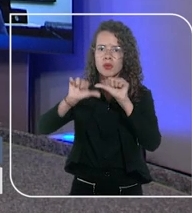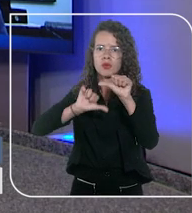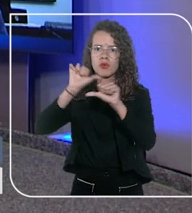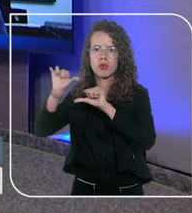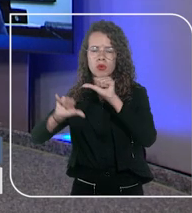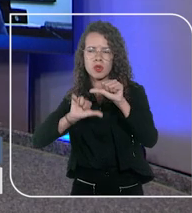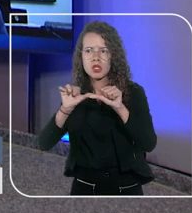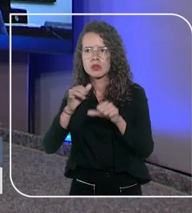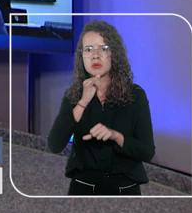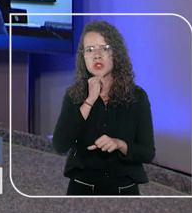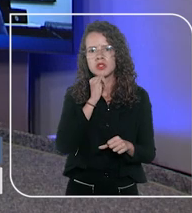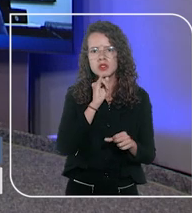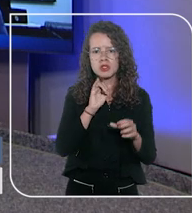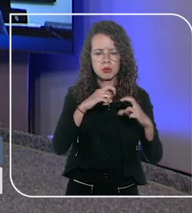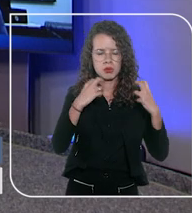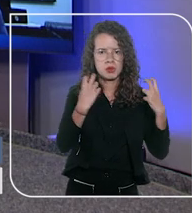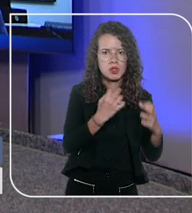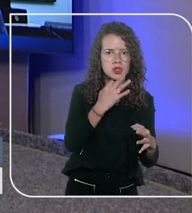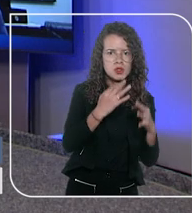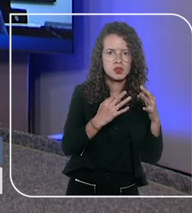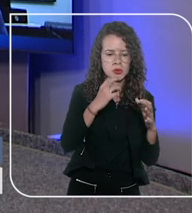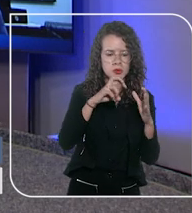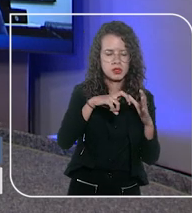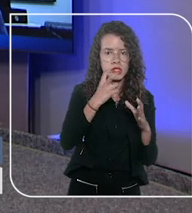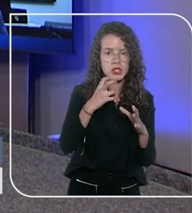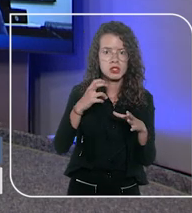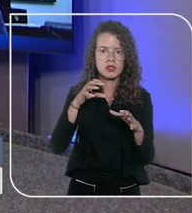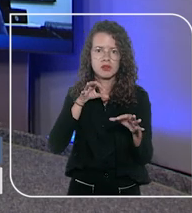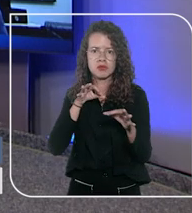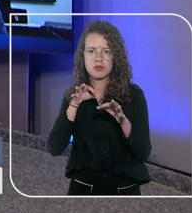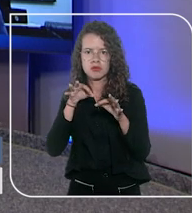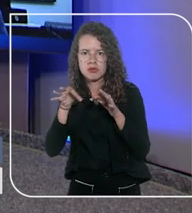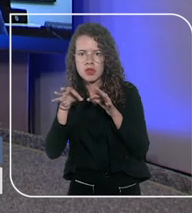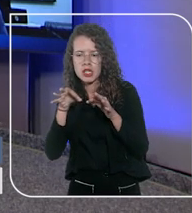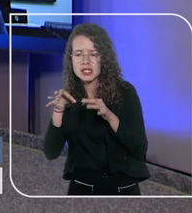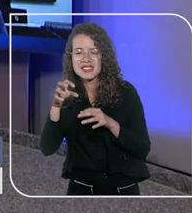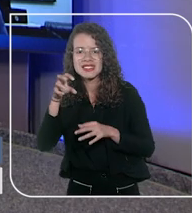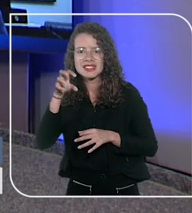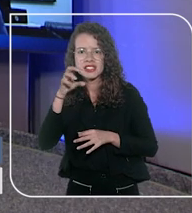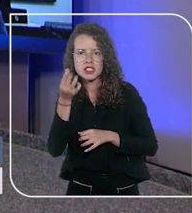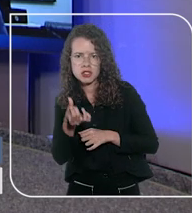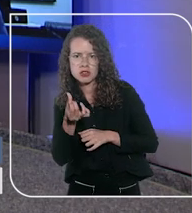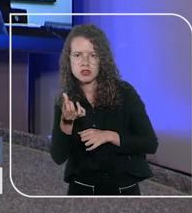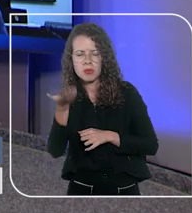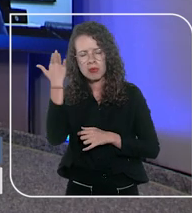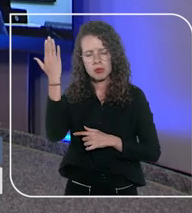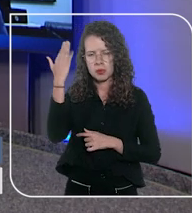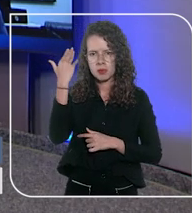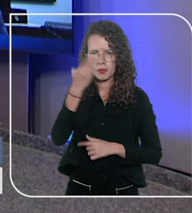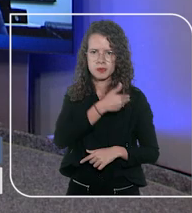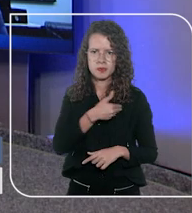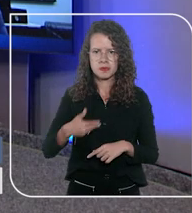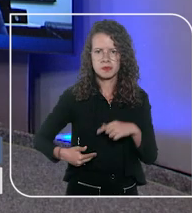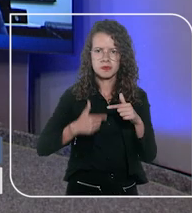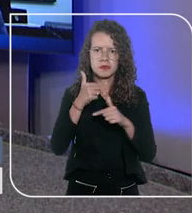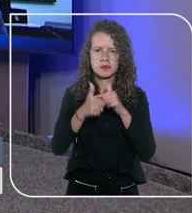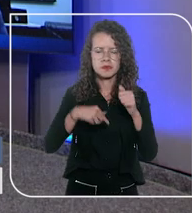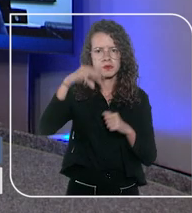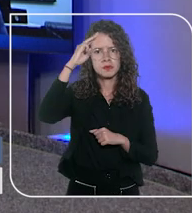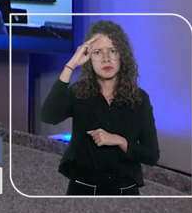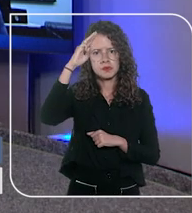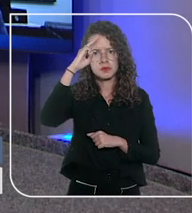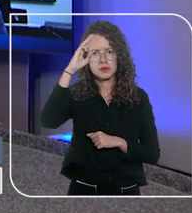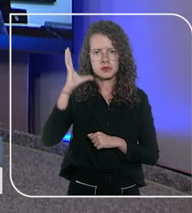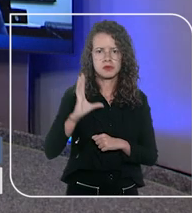e da sexta turma, por exemplo, né, as quais antes julgavam matérias relativas a servidores públicos, civis e militares, e